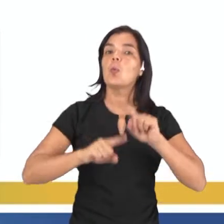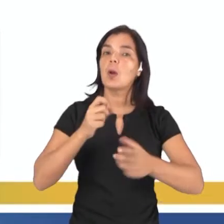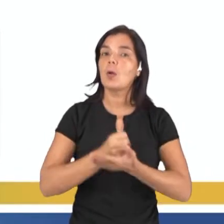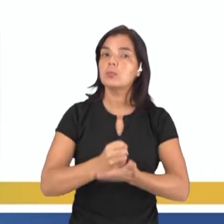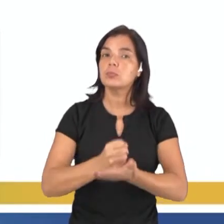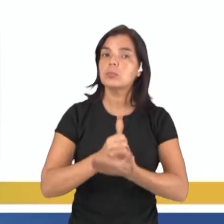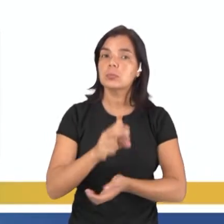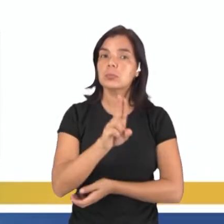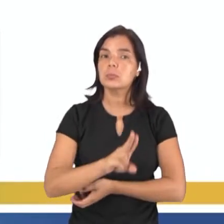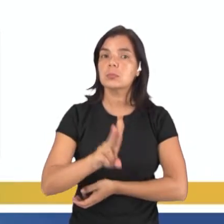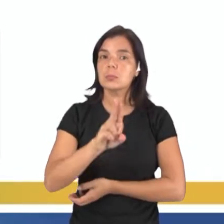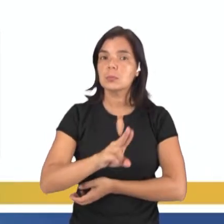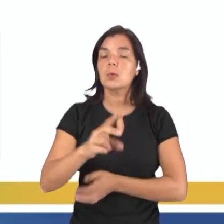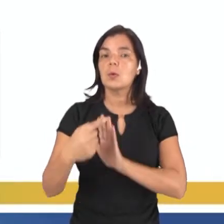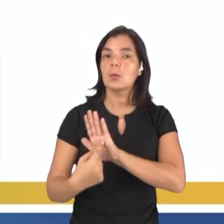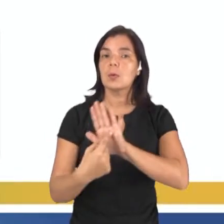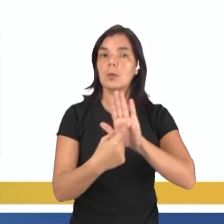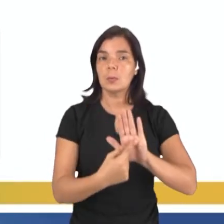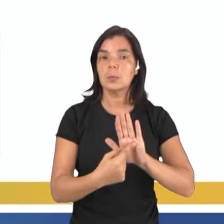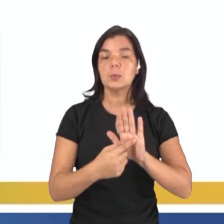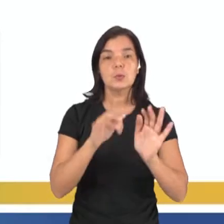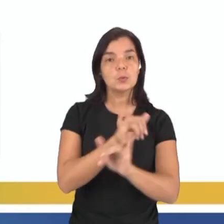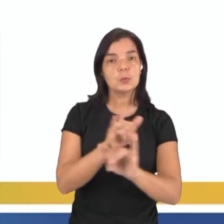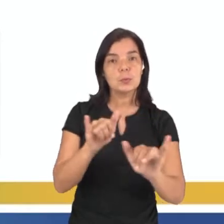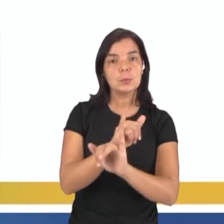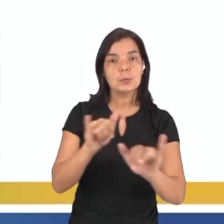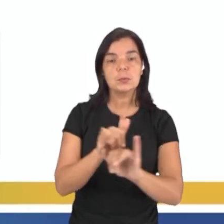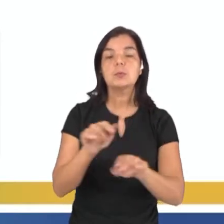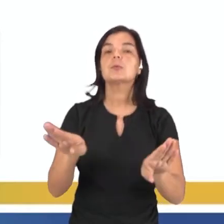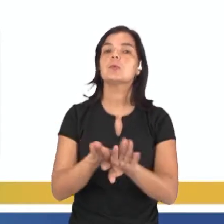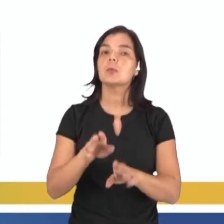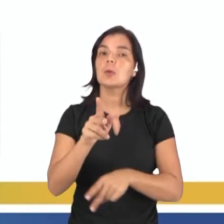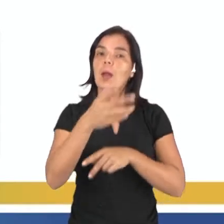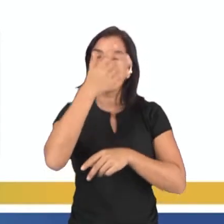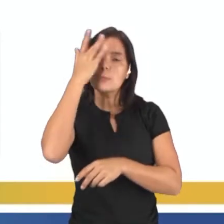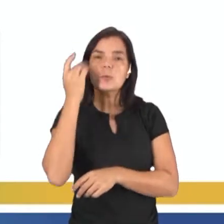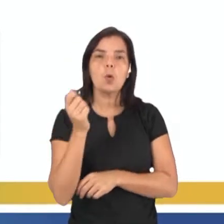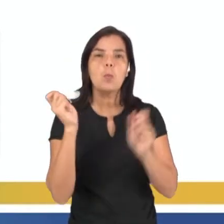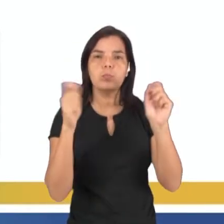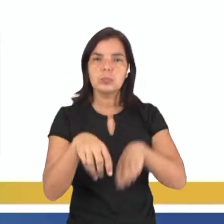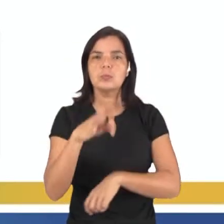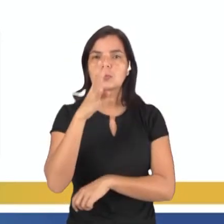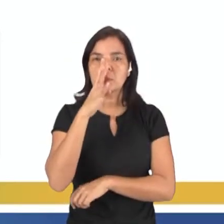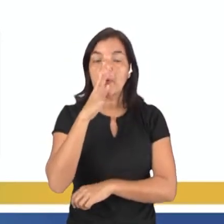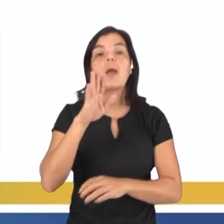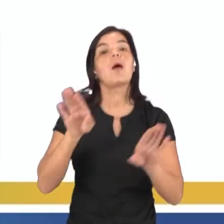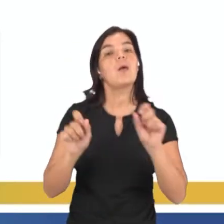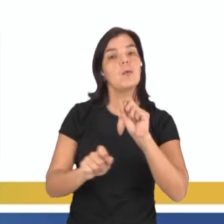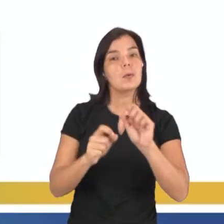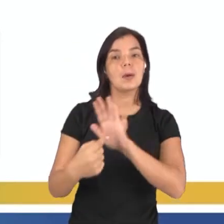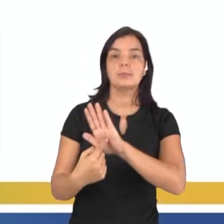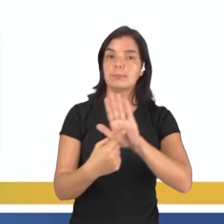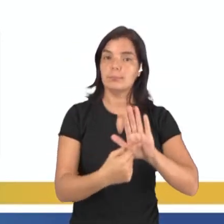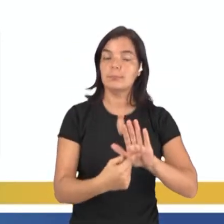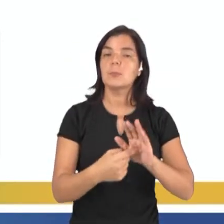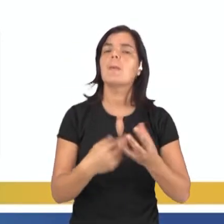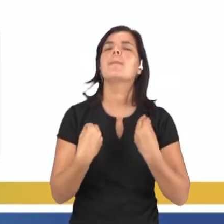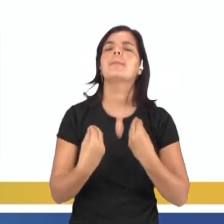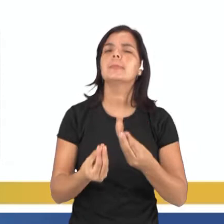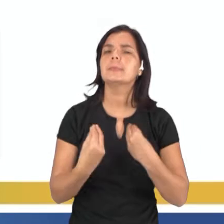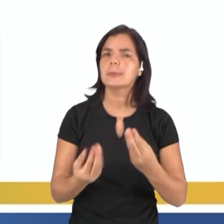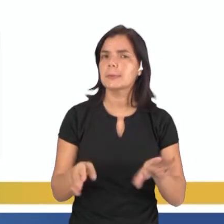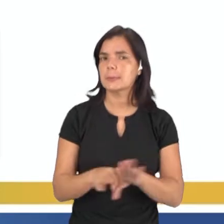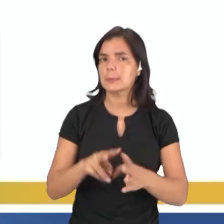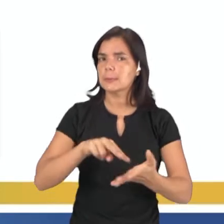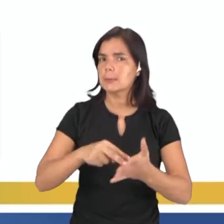apoio podemos utilizar para apresentar as informações e para que o público acompanhe a apresentação, para que serve,